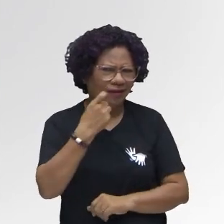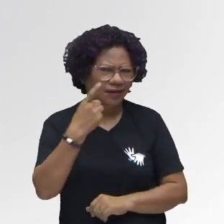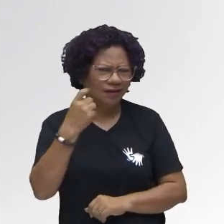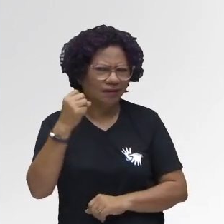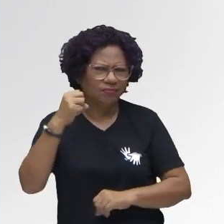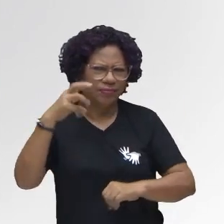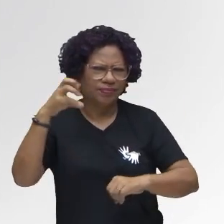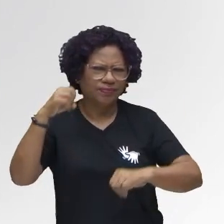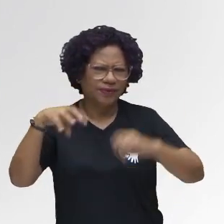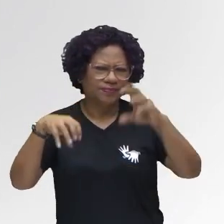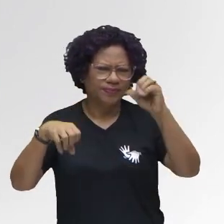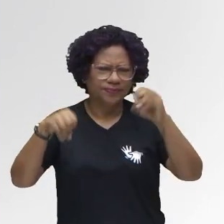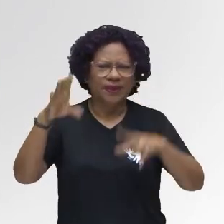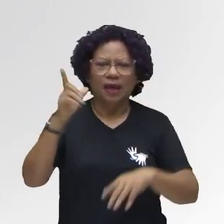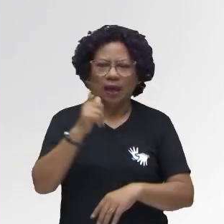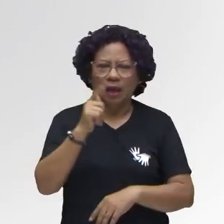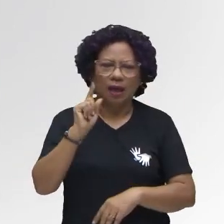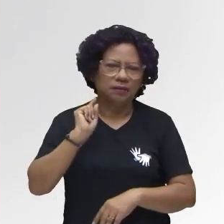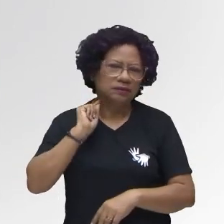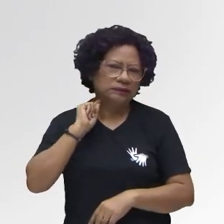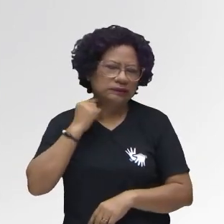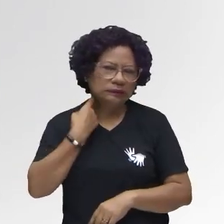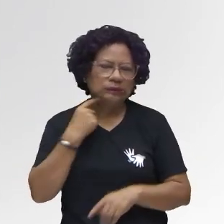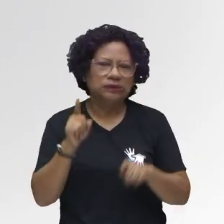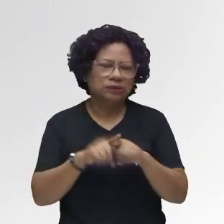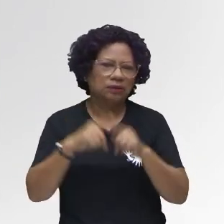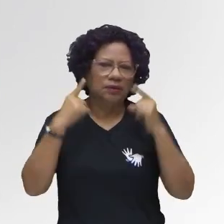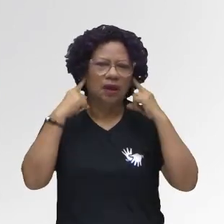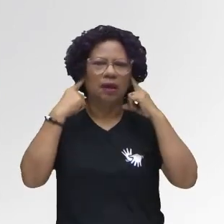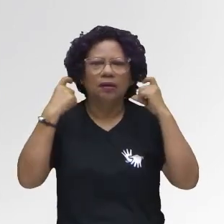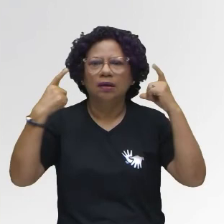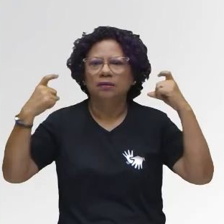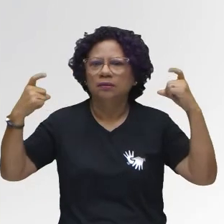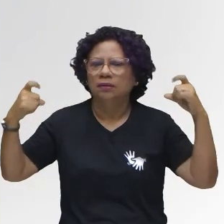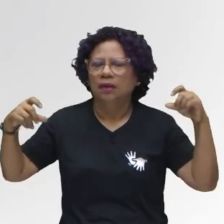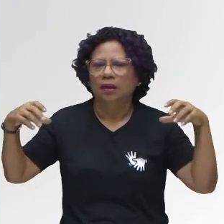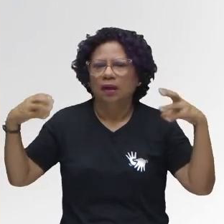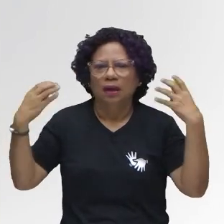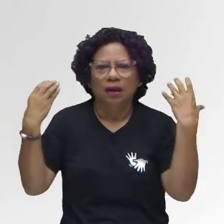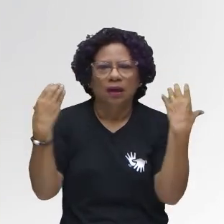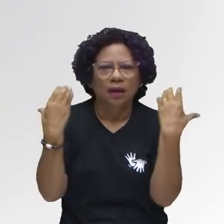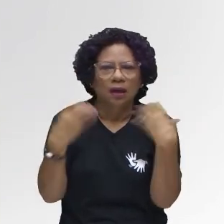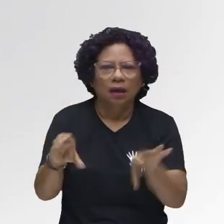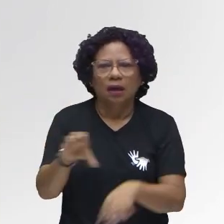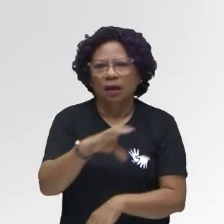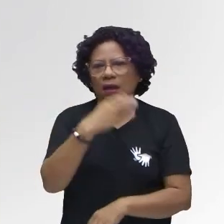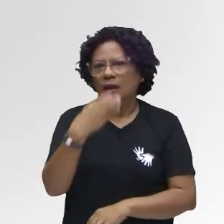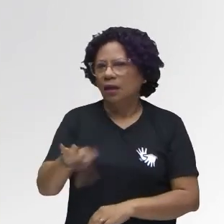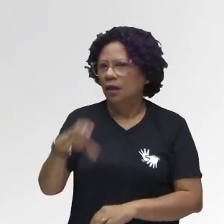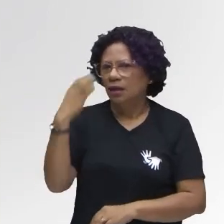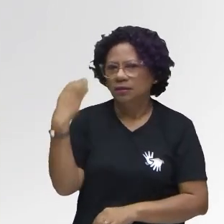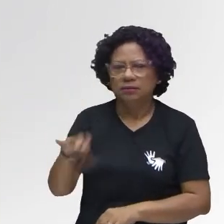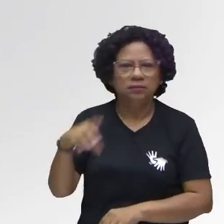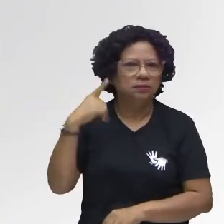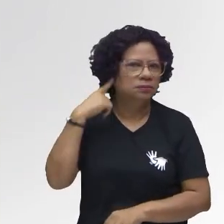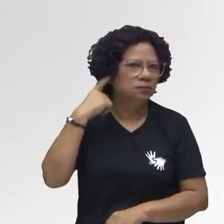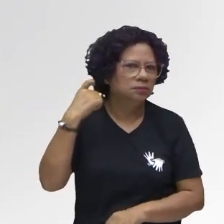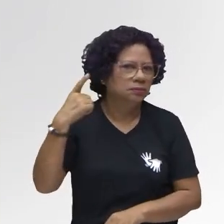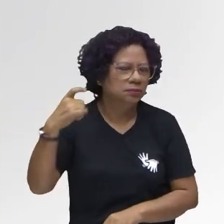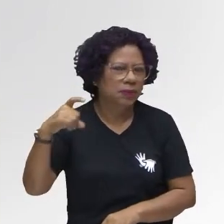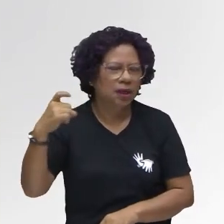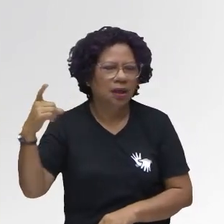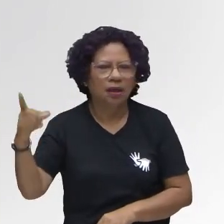do solo, a poluição sonora, ou seja, aquele barulho incômodo, as turbinas, os geradores,